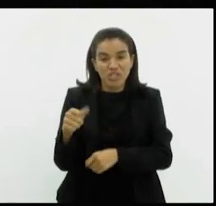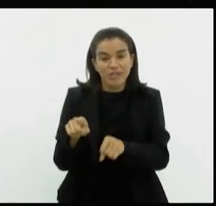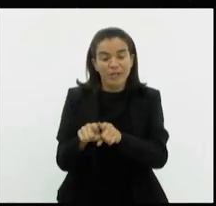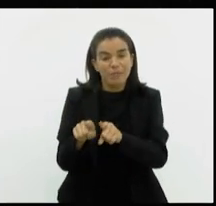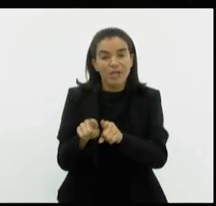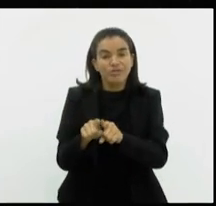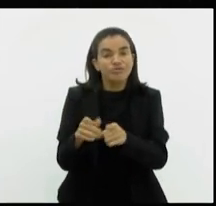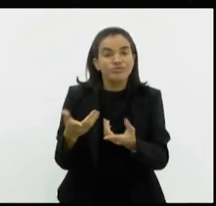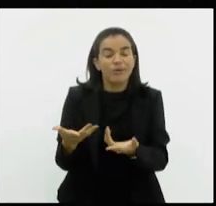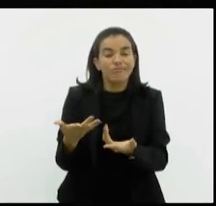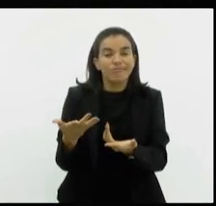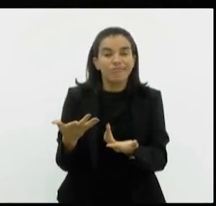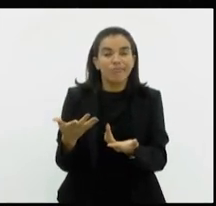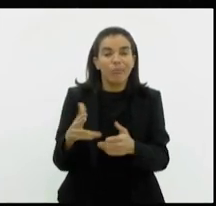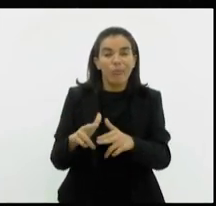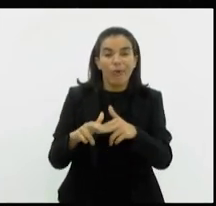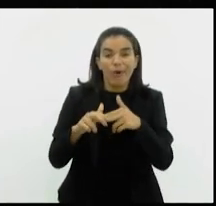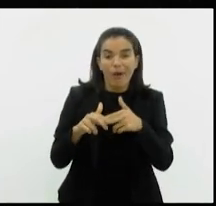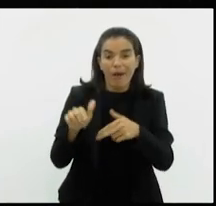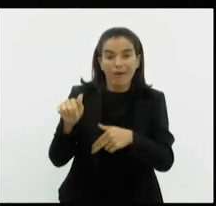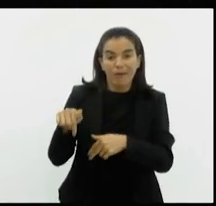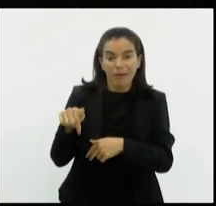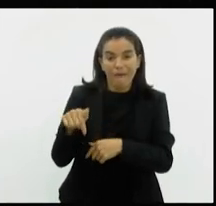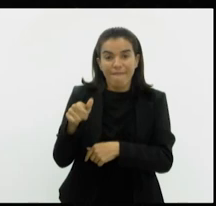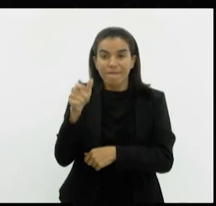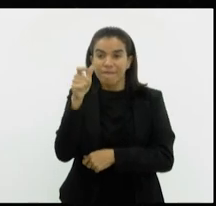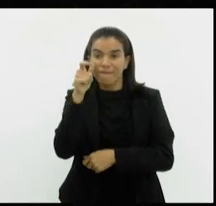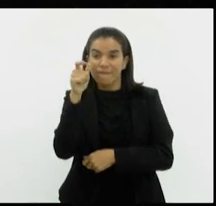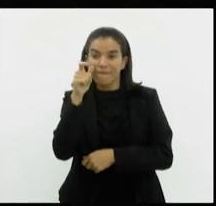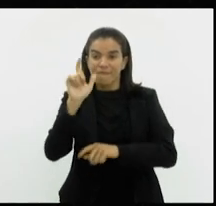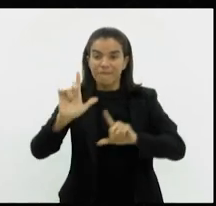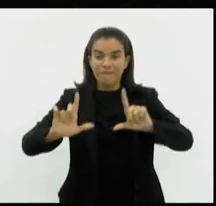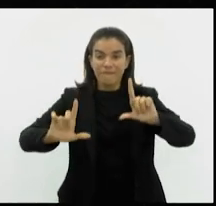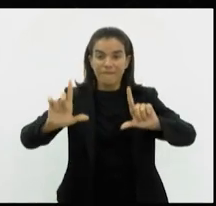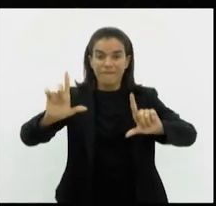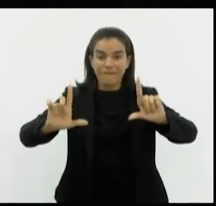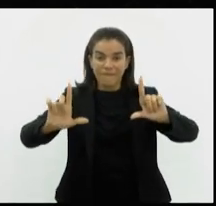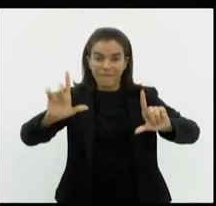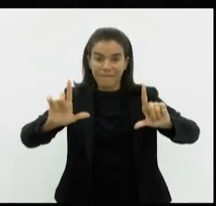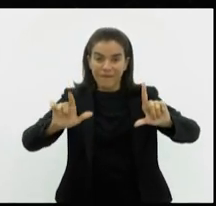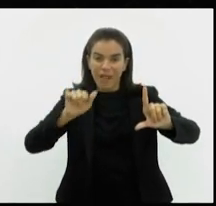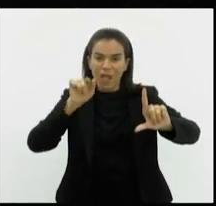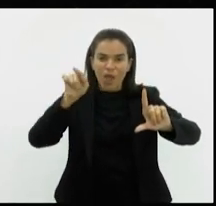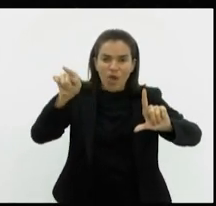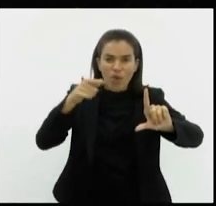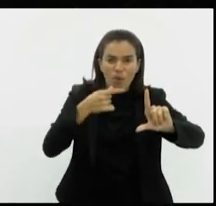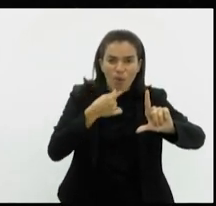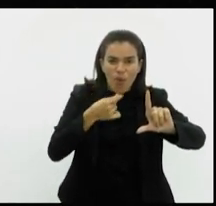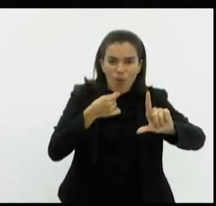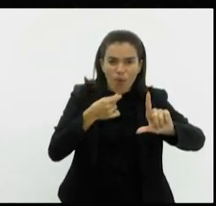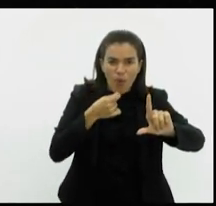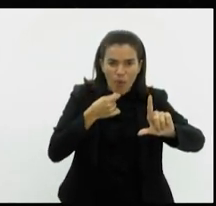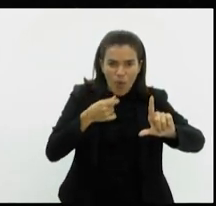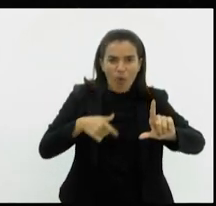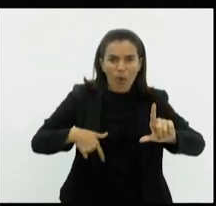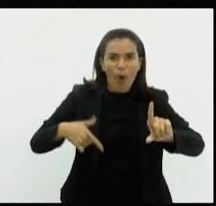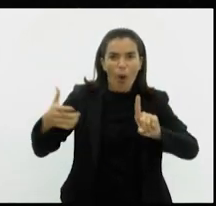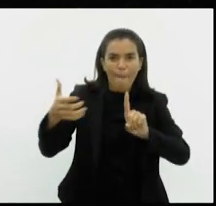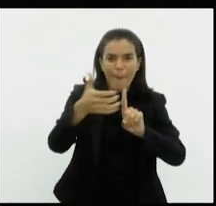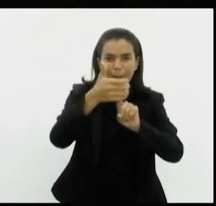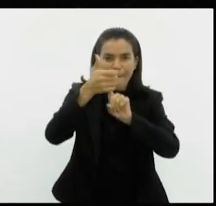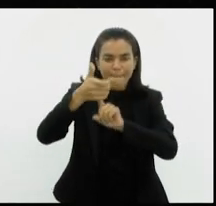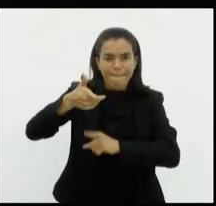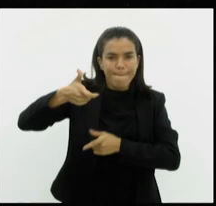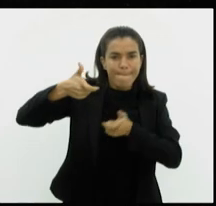regime só se deu quando se assistiu na na rede de TV que aquele homem segundo o levantamento feito